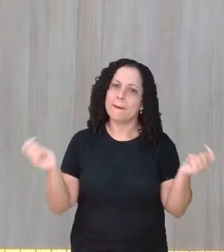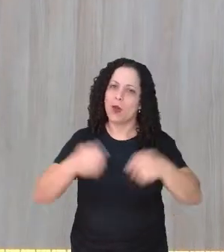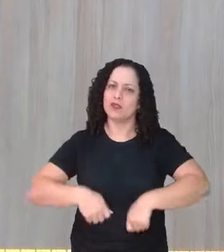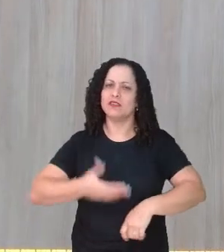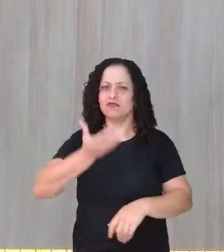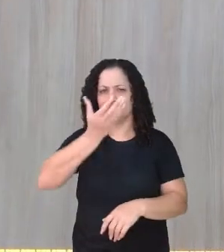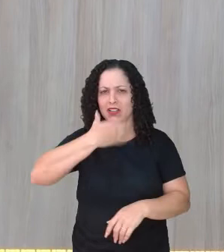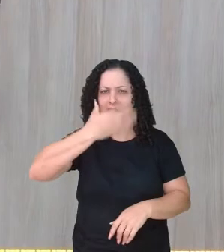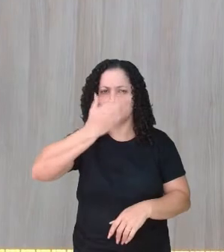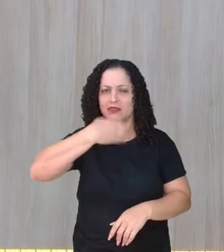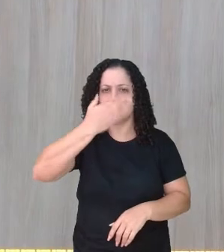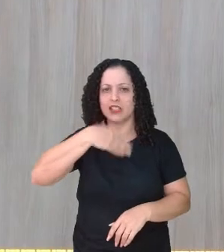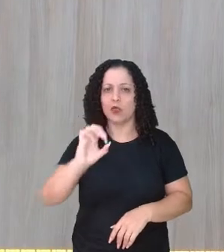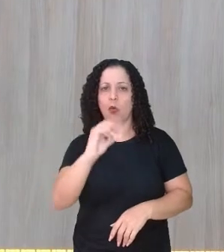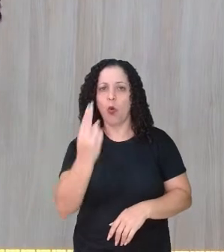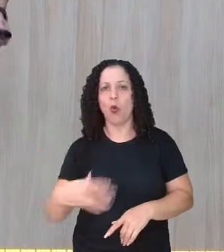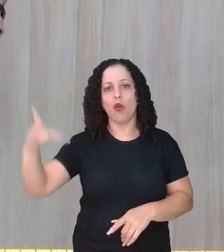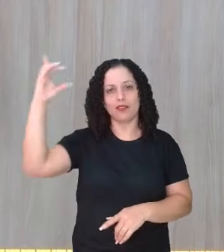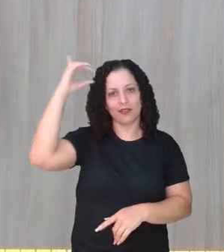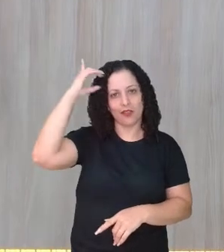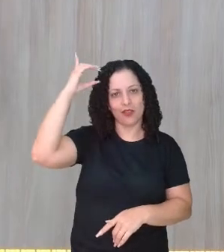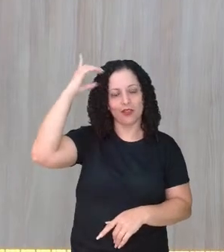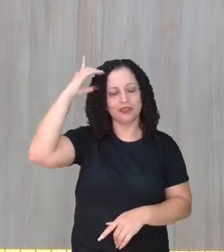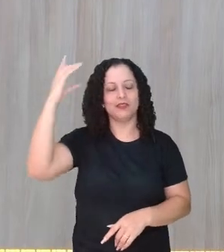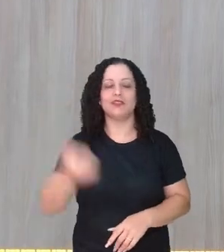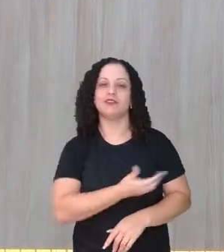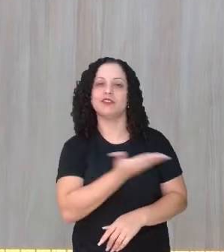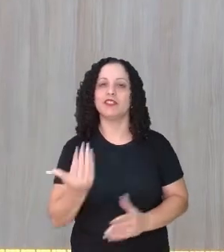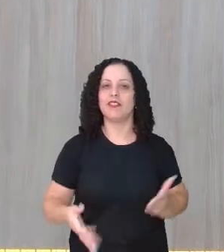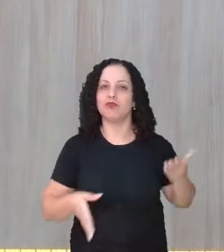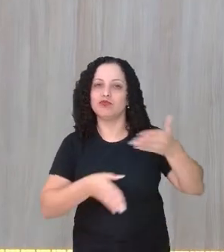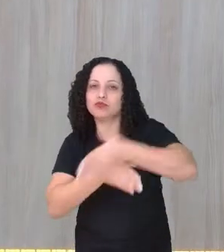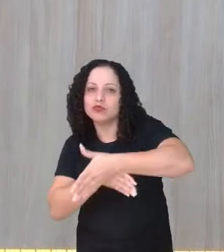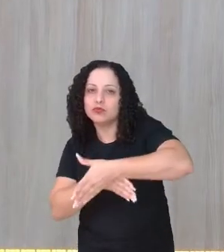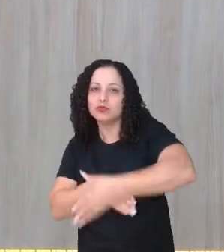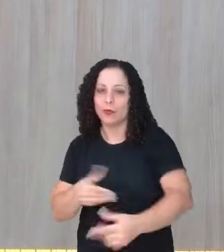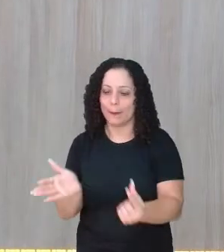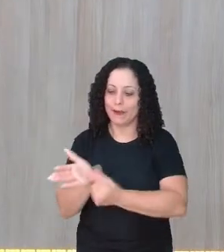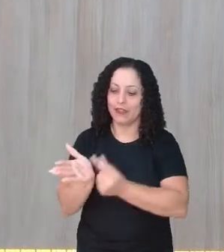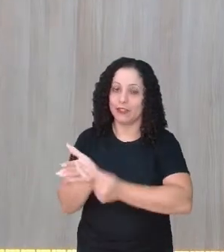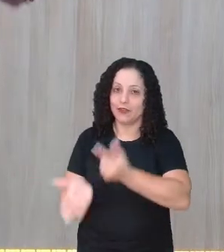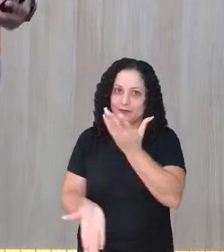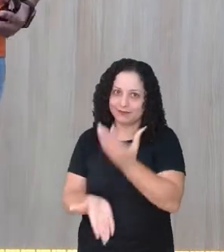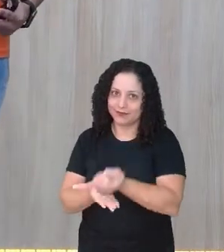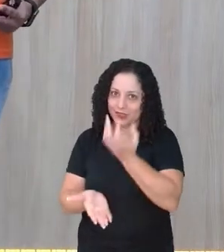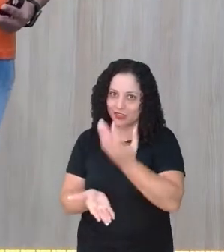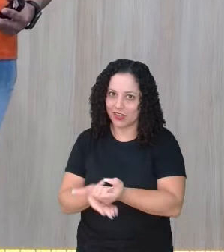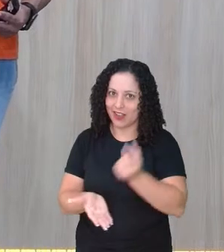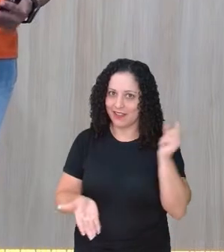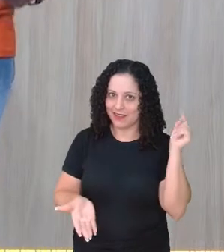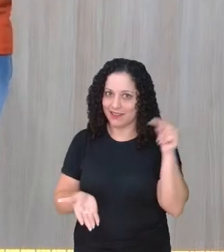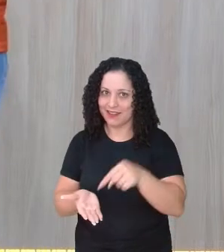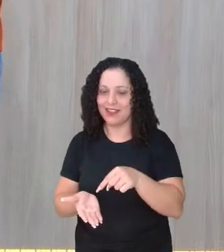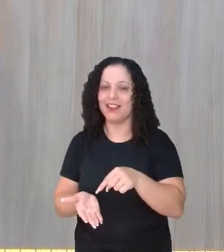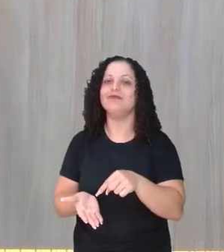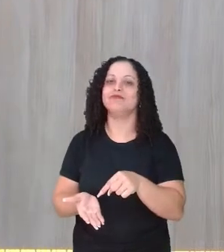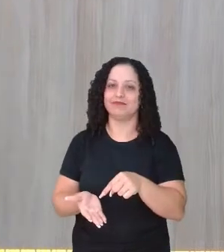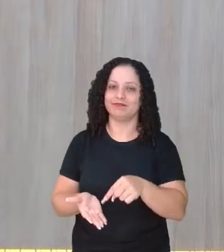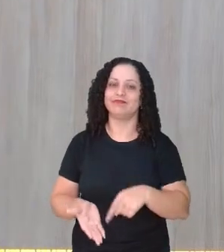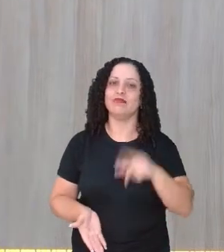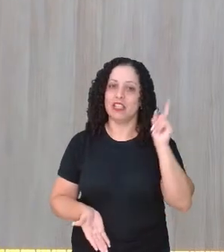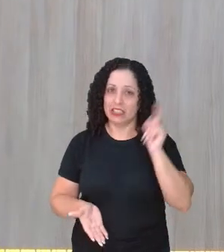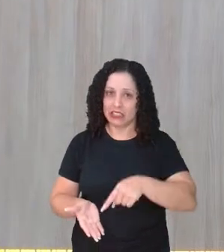Android ou iOS. E aí você vai ser direcionado para a sua loja de aplicativo. Quando você for direcionado, já vai